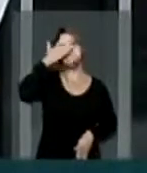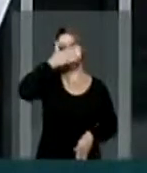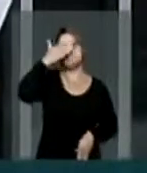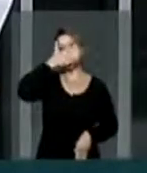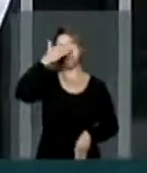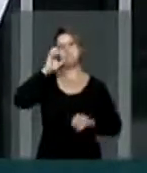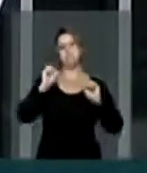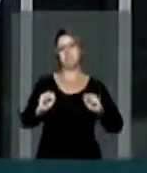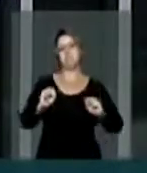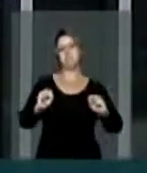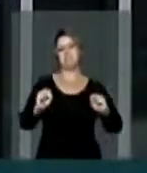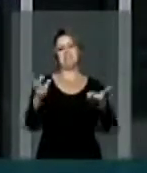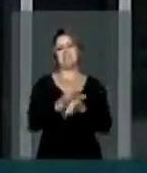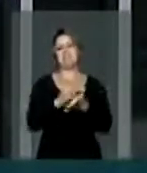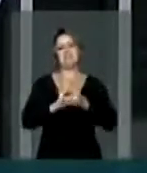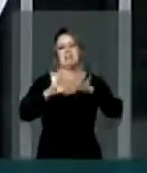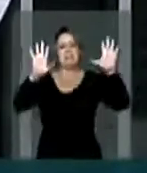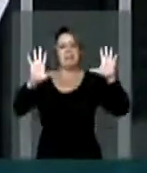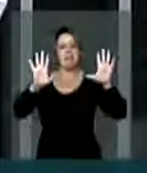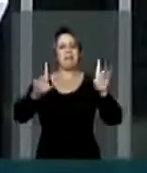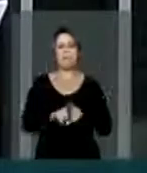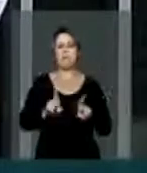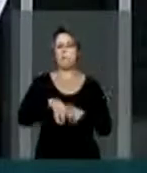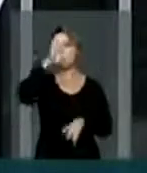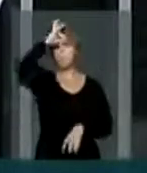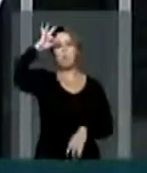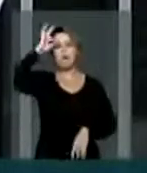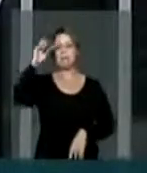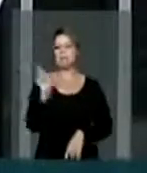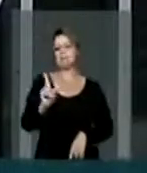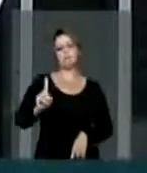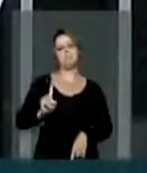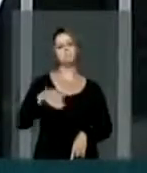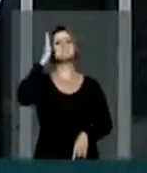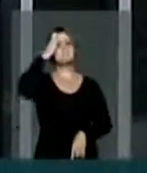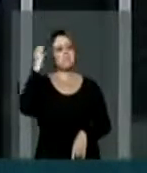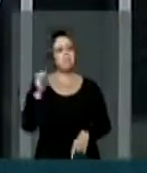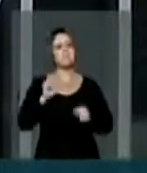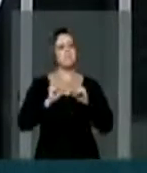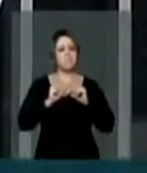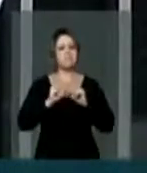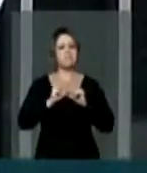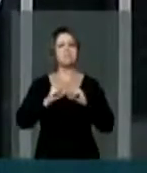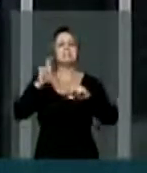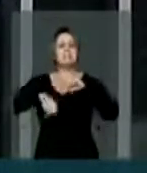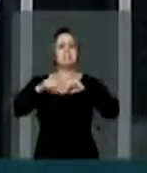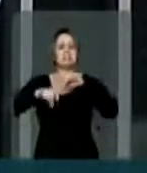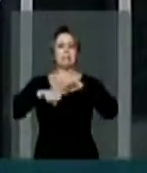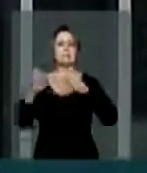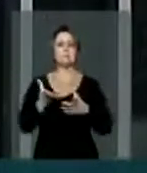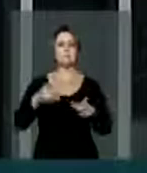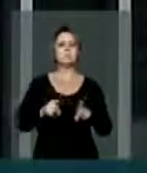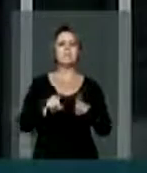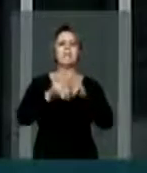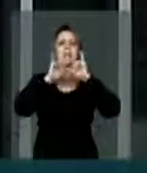à época dos fatos já estavam longe de serem inocentes, ingênuas, inconscientes e desinformadas